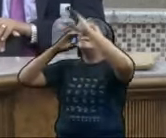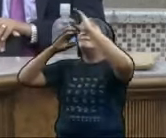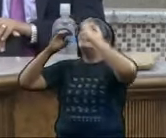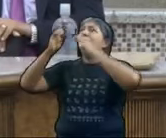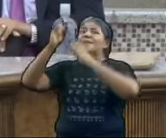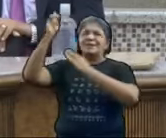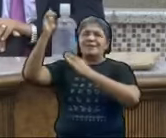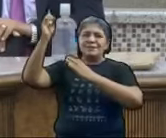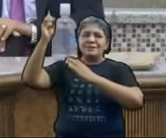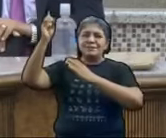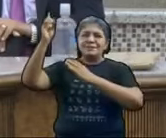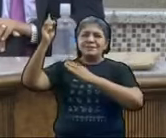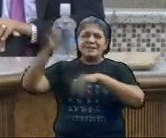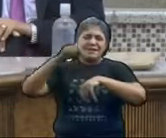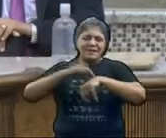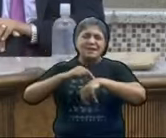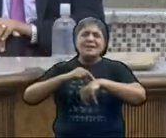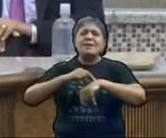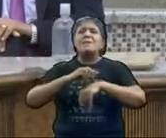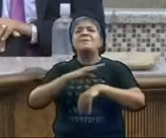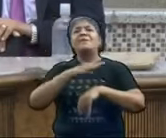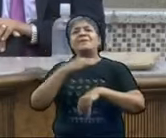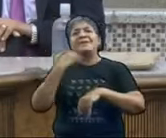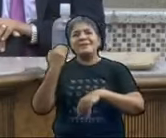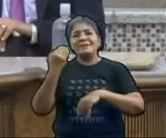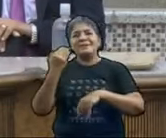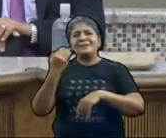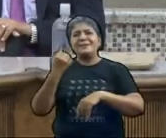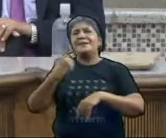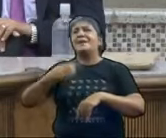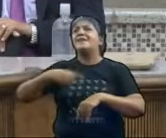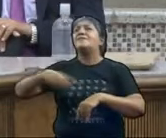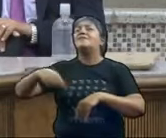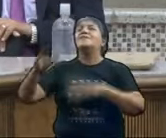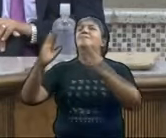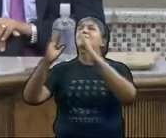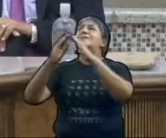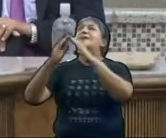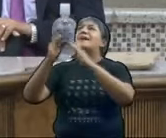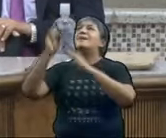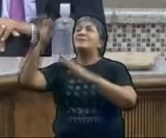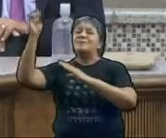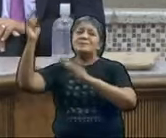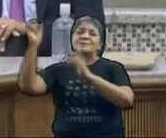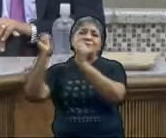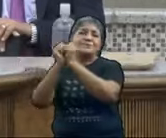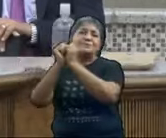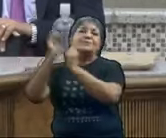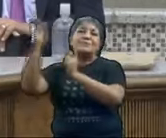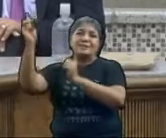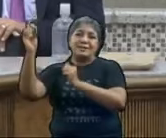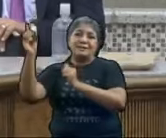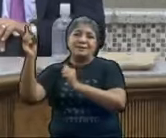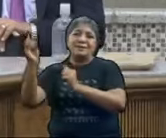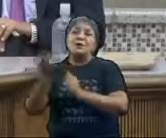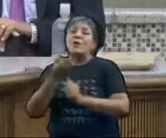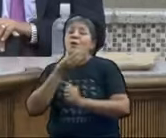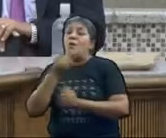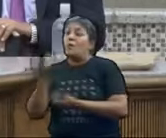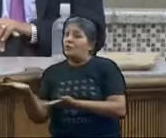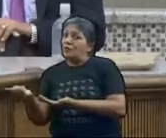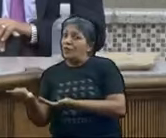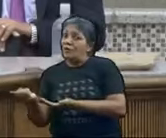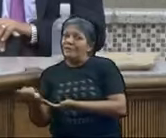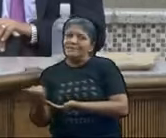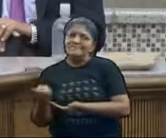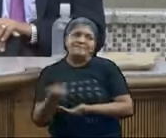Eu quero animar a igreja que vem nesta terça-feira, nesta noite, dizendo para você que os céus de Deus é real. Os céus de Deus é um lugar